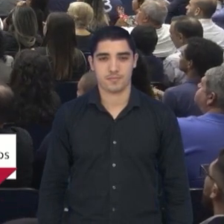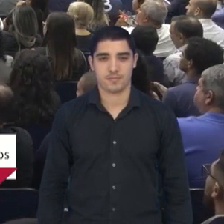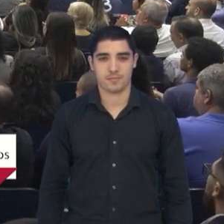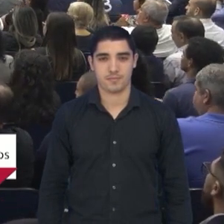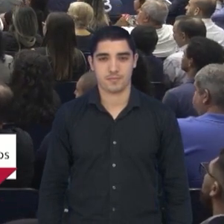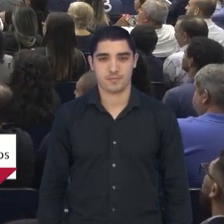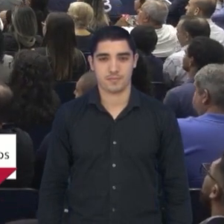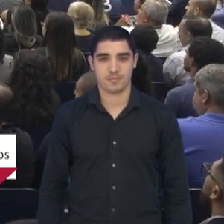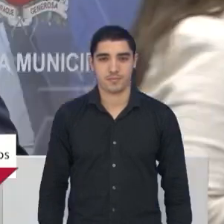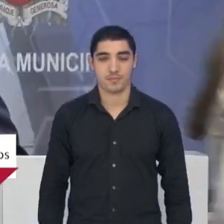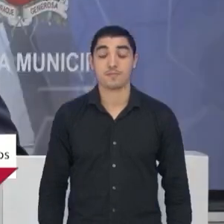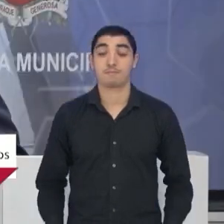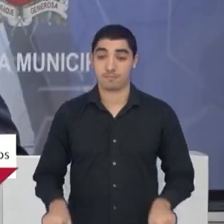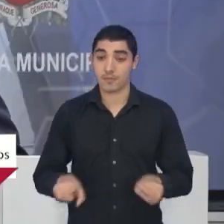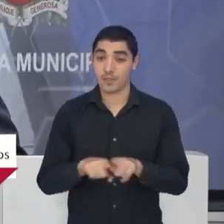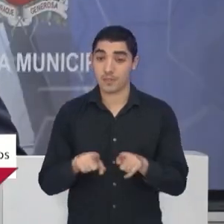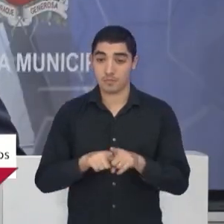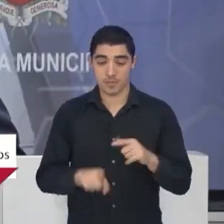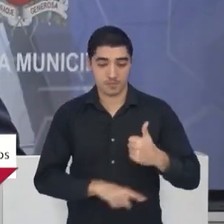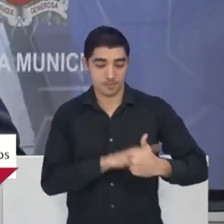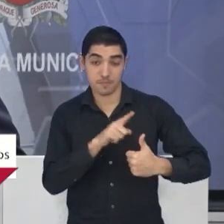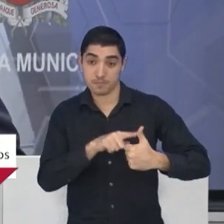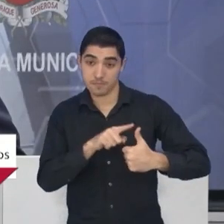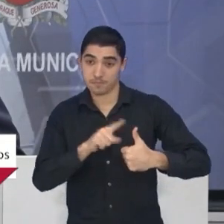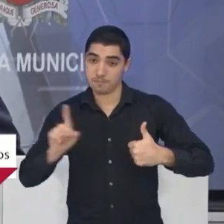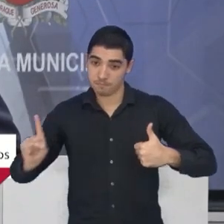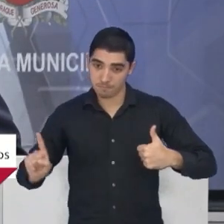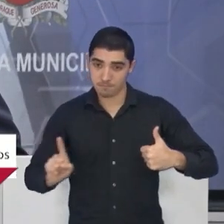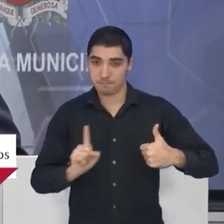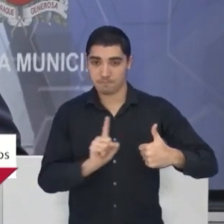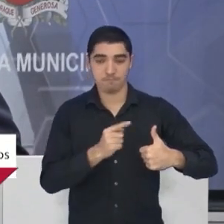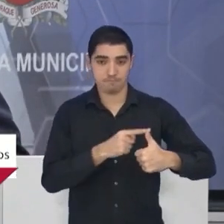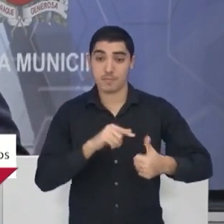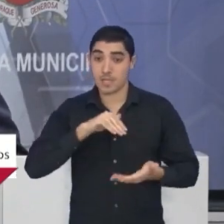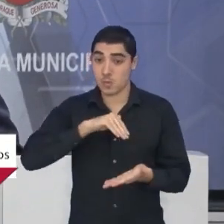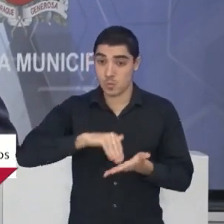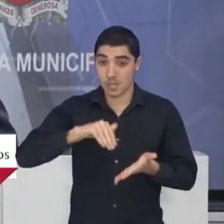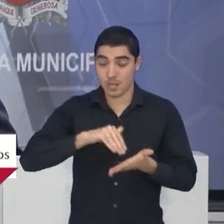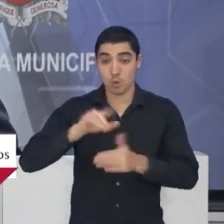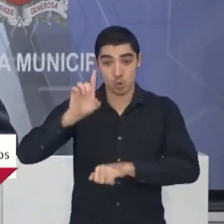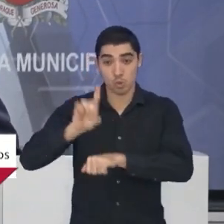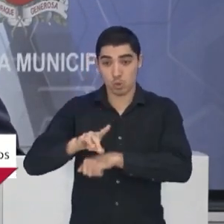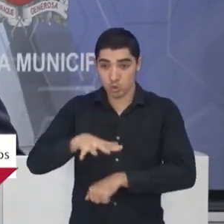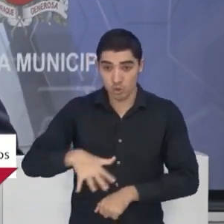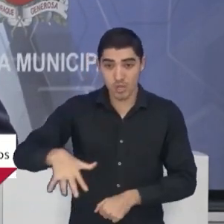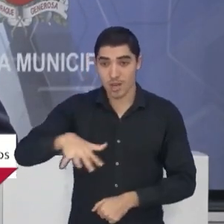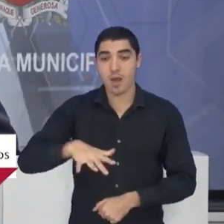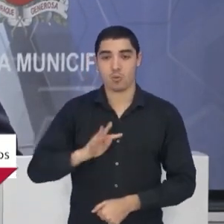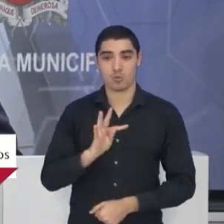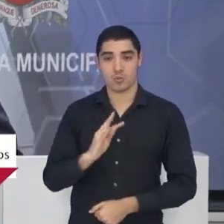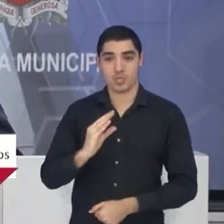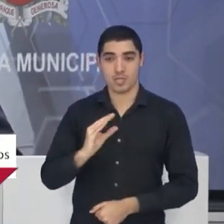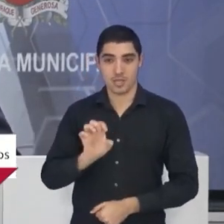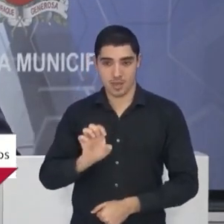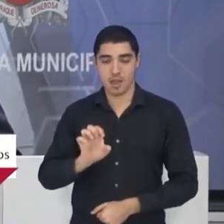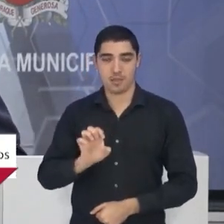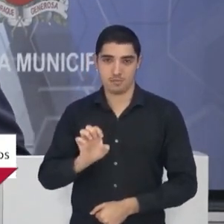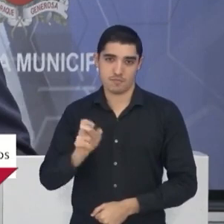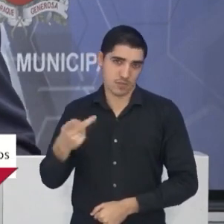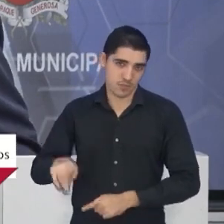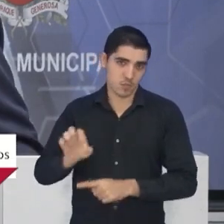Oliveira compõe também a nossa mesa de autoridades o secretário diretor geral do Tribunal de Contas do Estado de São